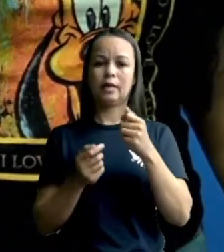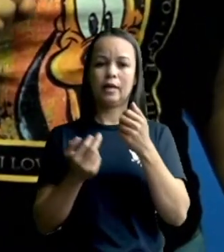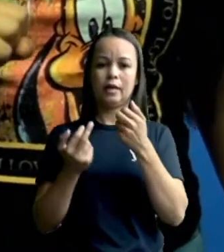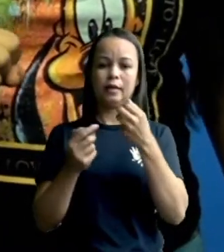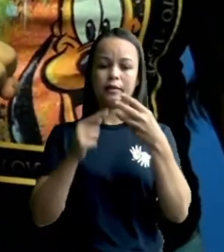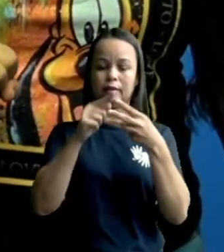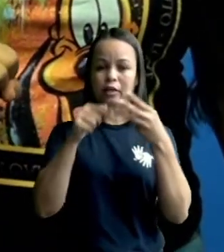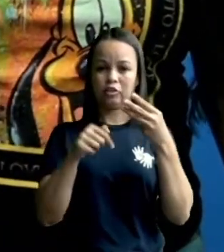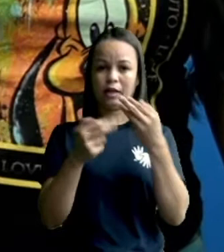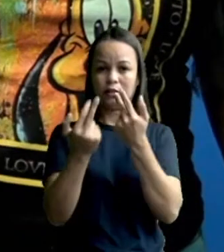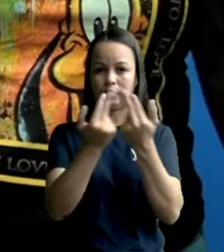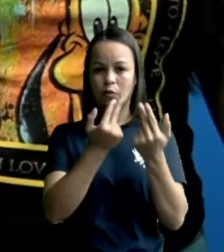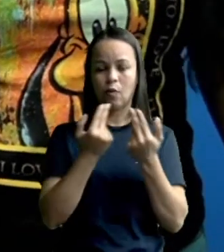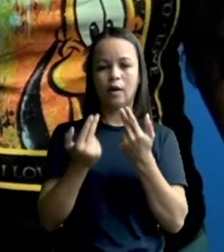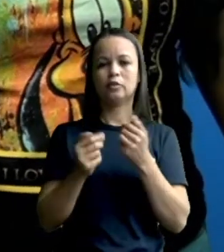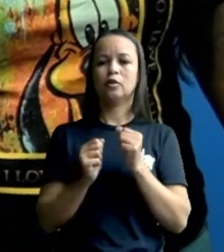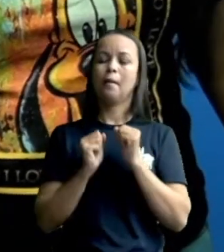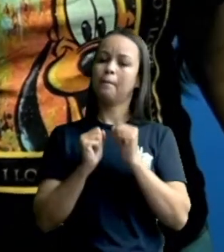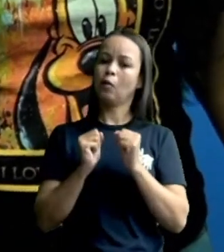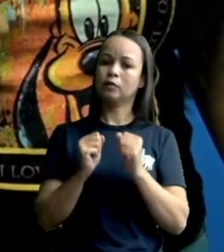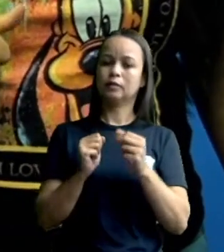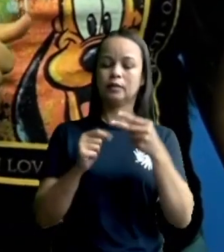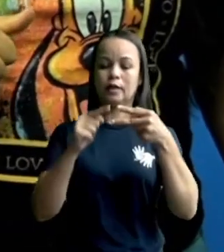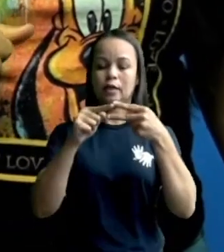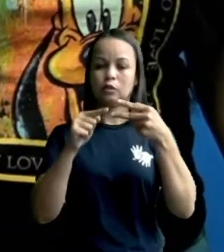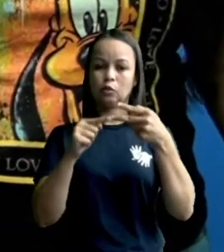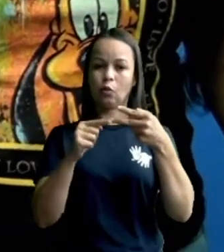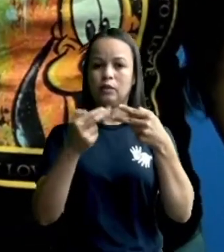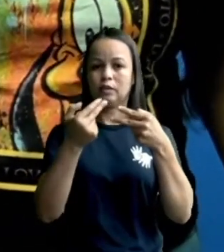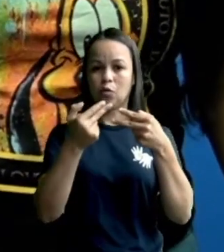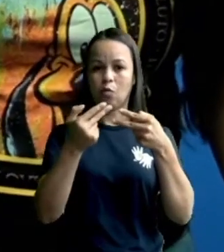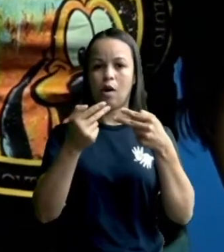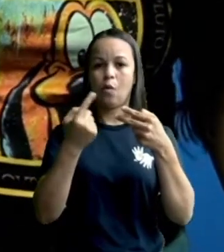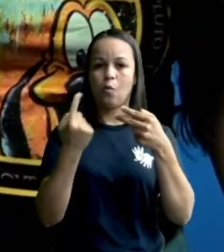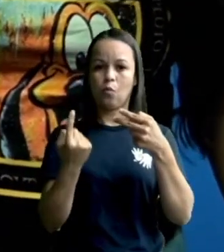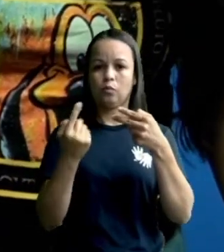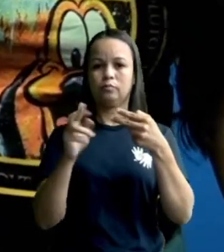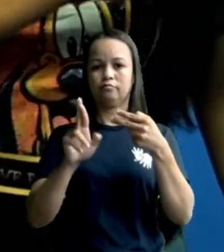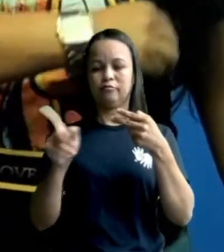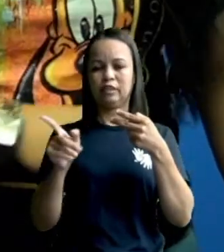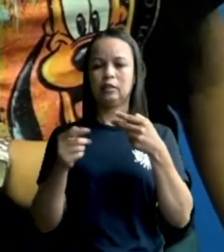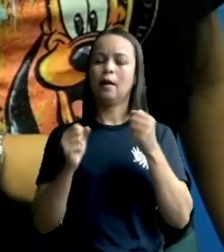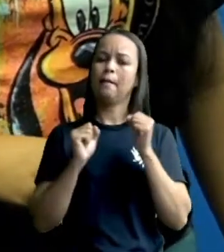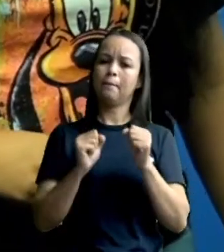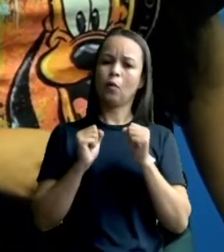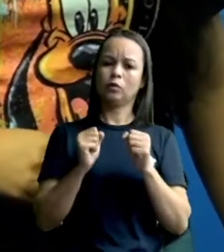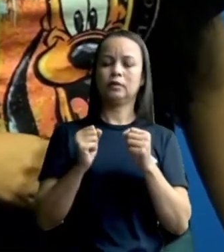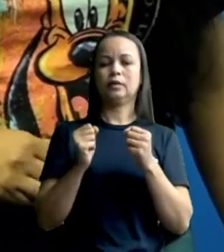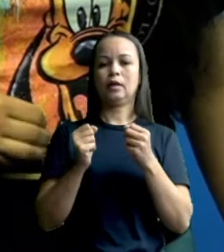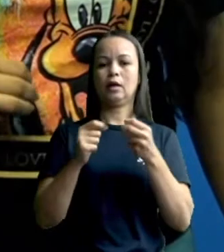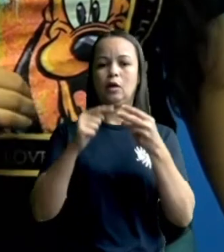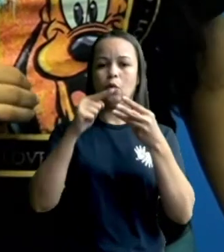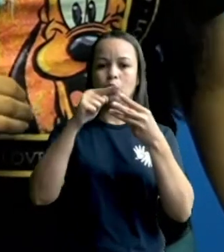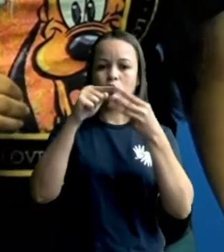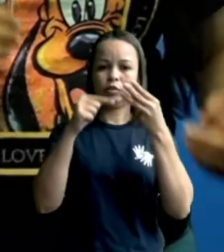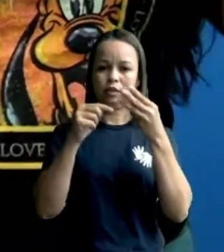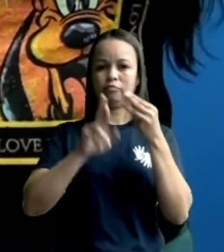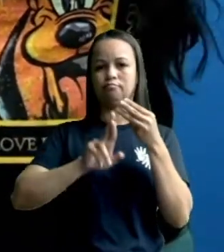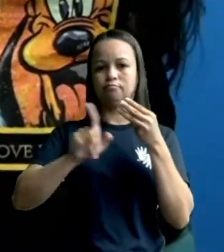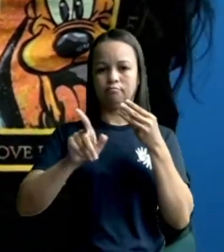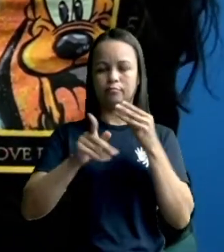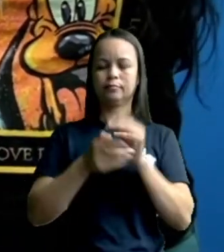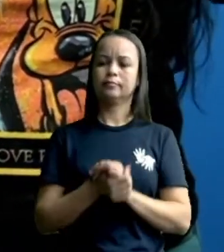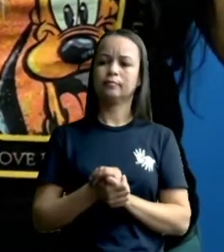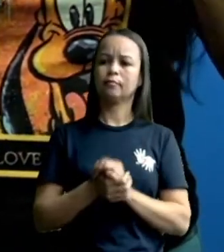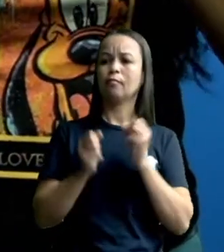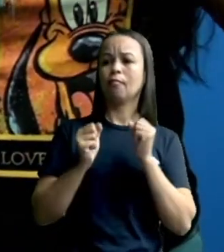lados iguais, podem ser 2 lados iguais e um diferente, e podem ser os 3 lados diferentes, tá certo?